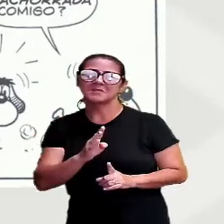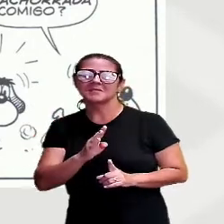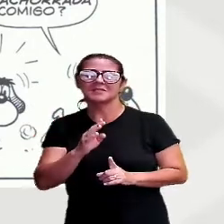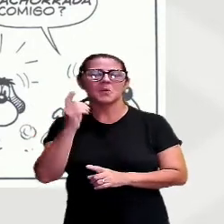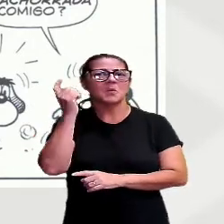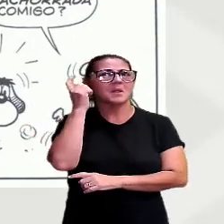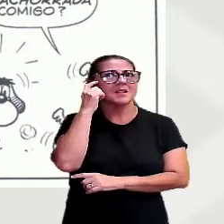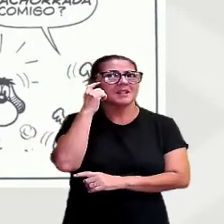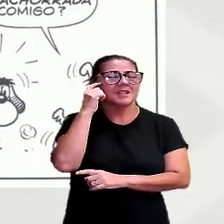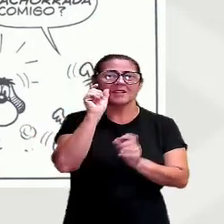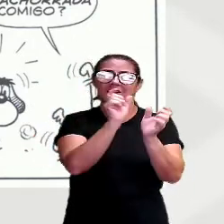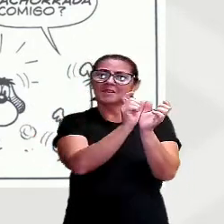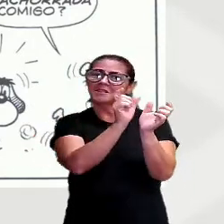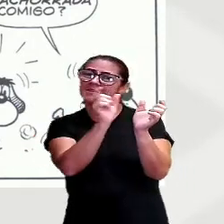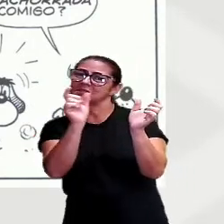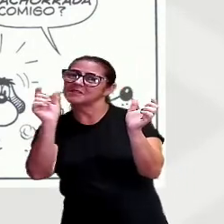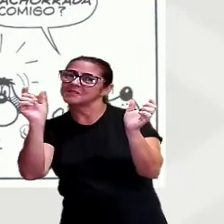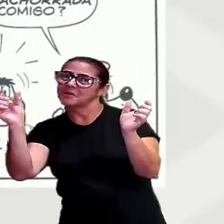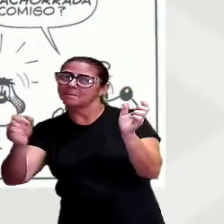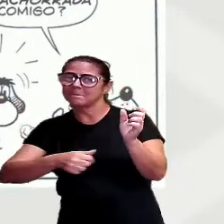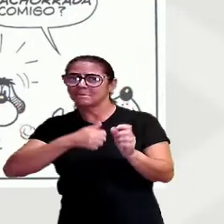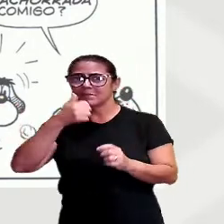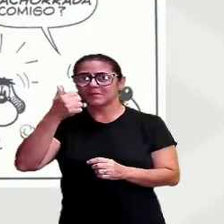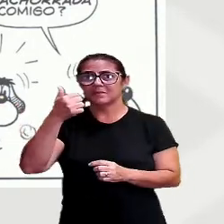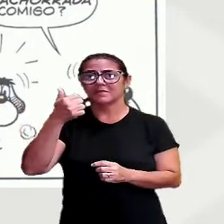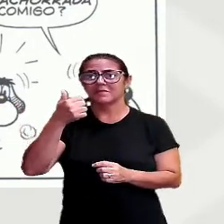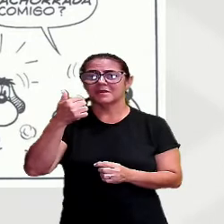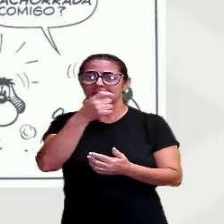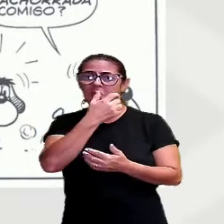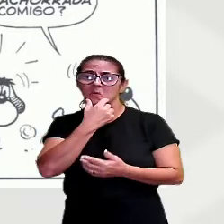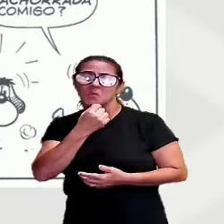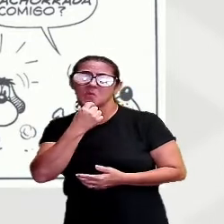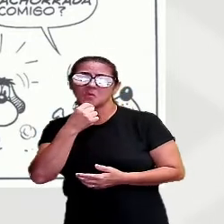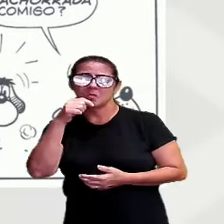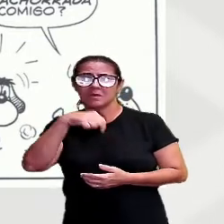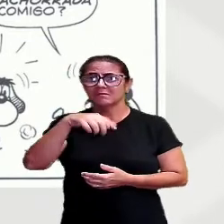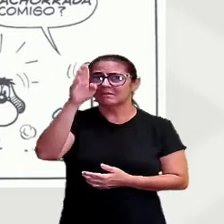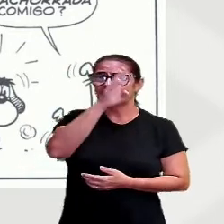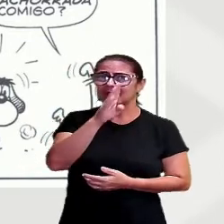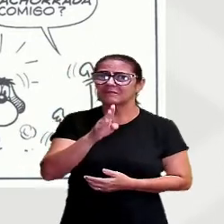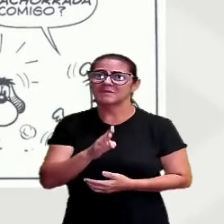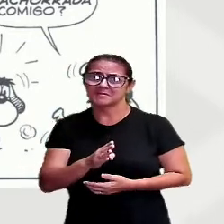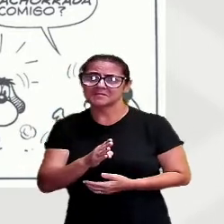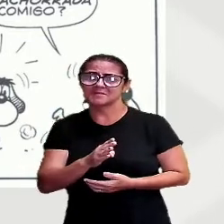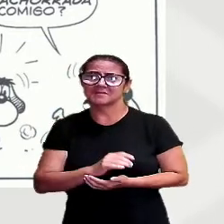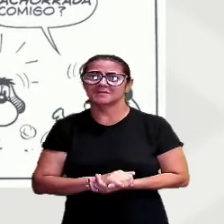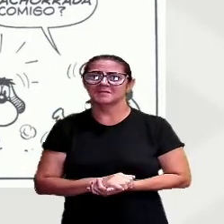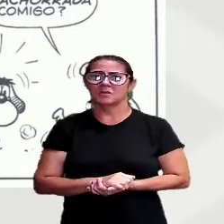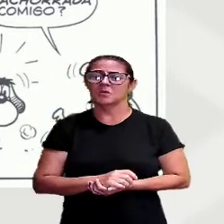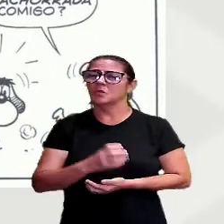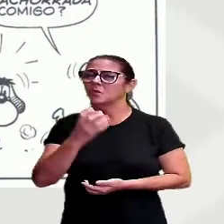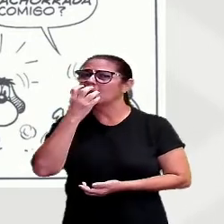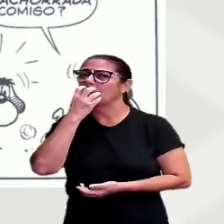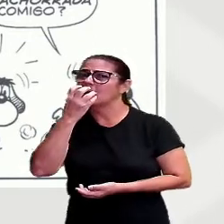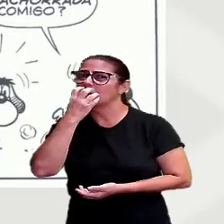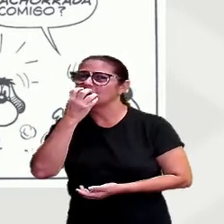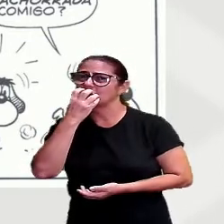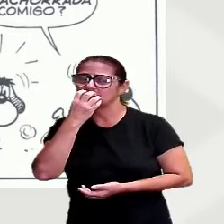logo dele. E a primeira publicação do Maurício de Souza aqui no Brasil foi a tira do Cãozinho